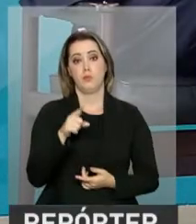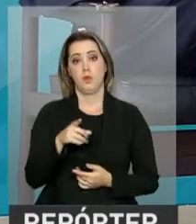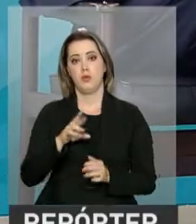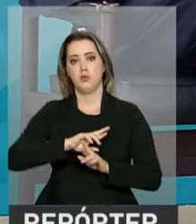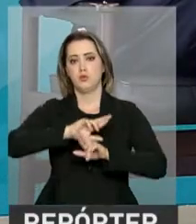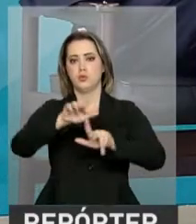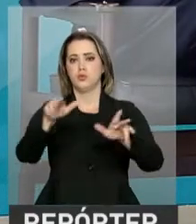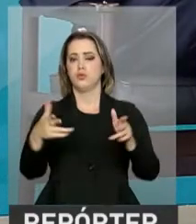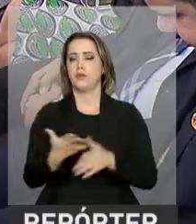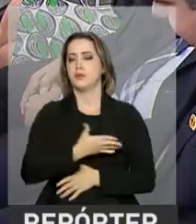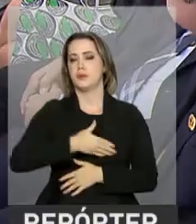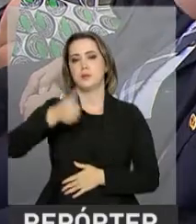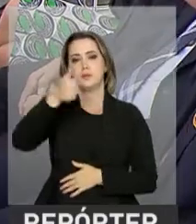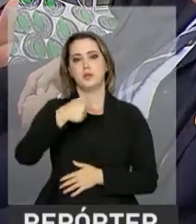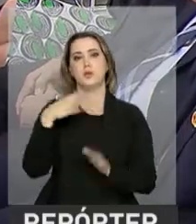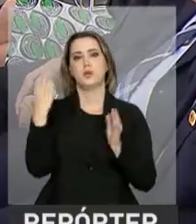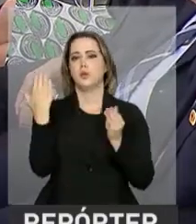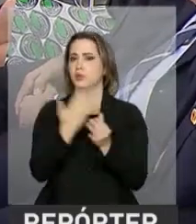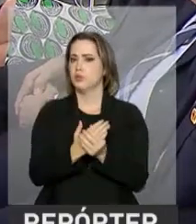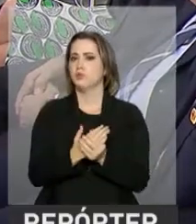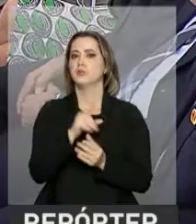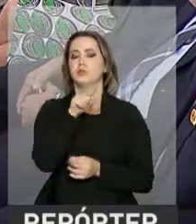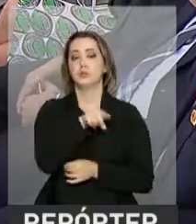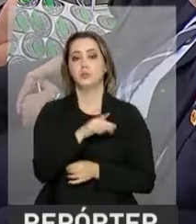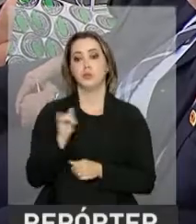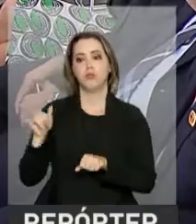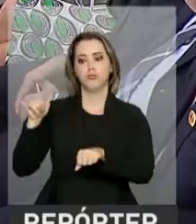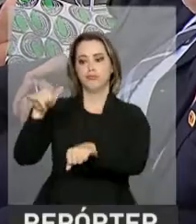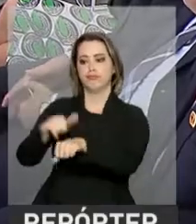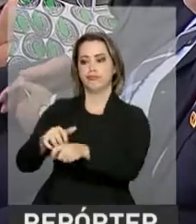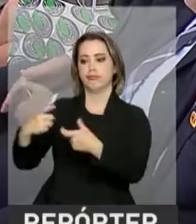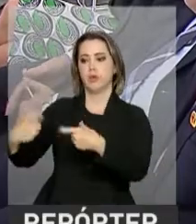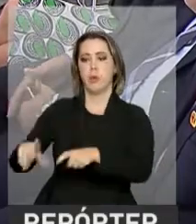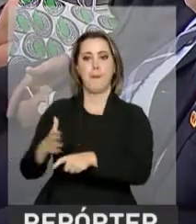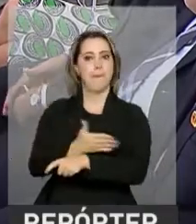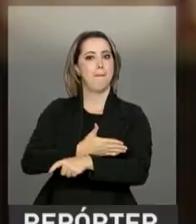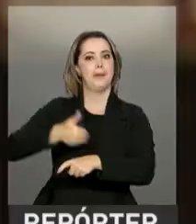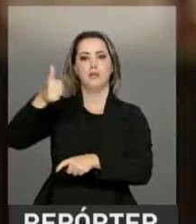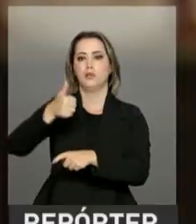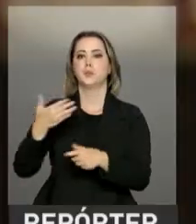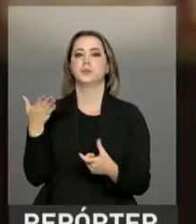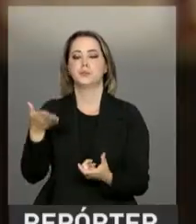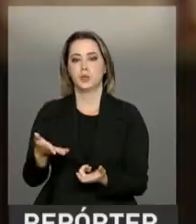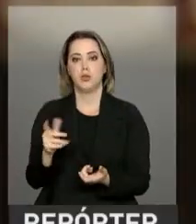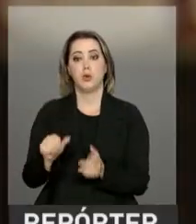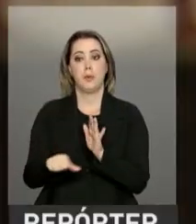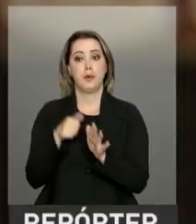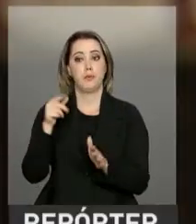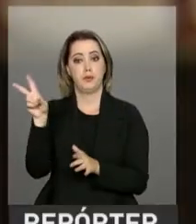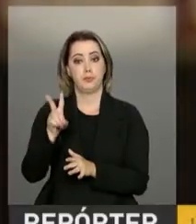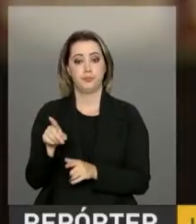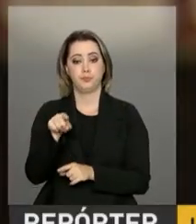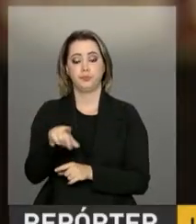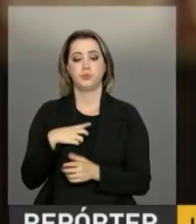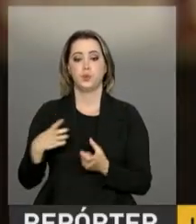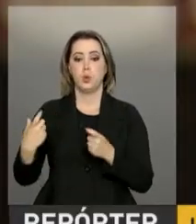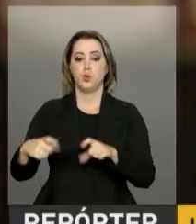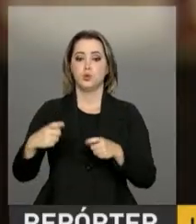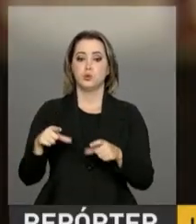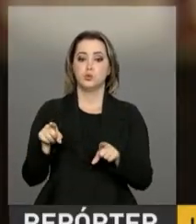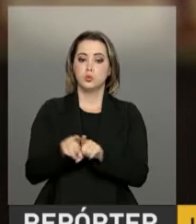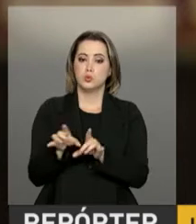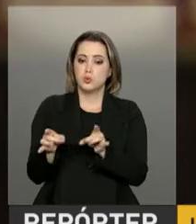série de melhorias nos processos. O setor aéreo foi o primeiro beneficiado. Nesse primeiro momento, serão contempladas